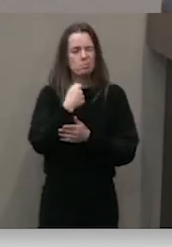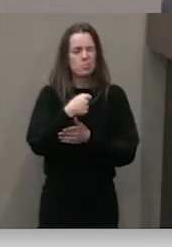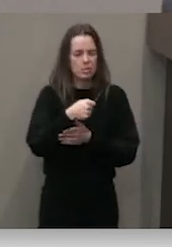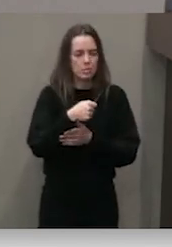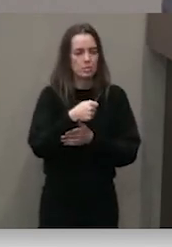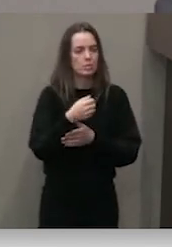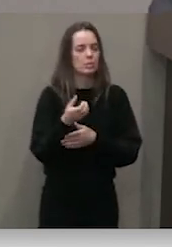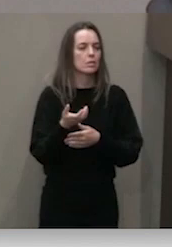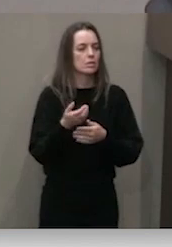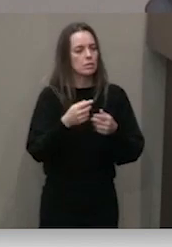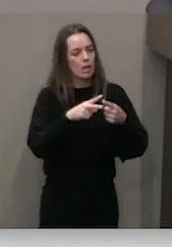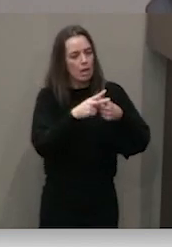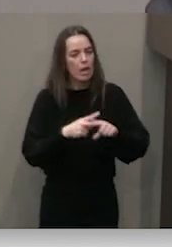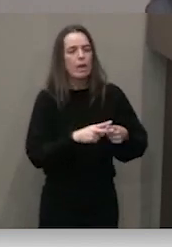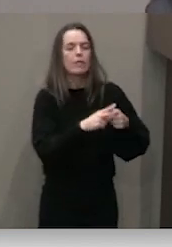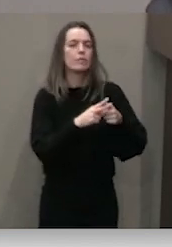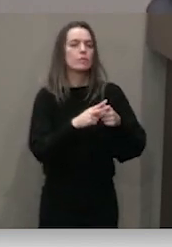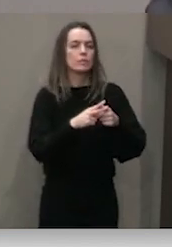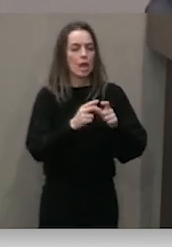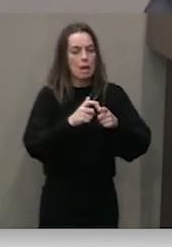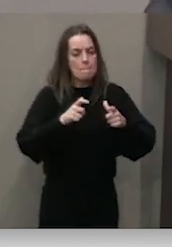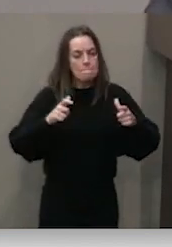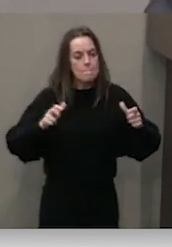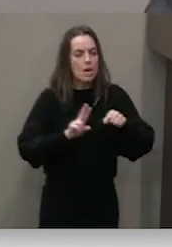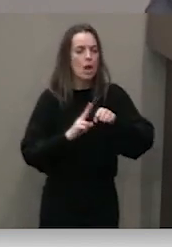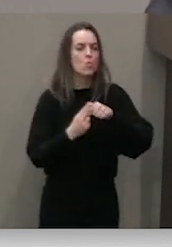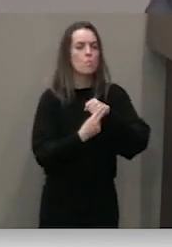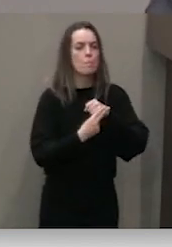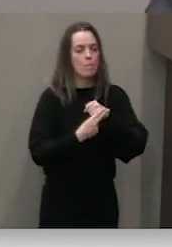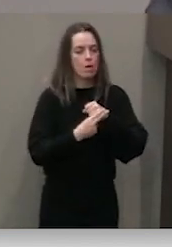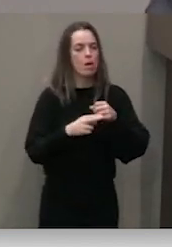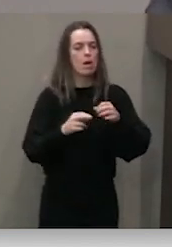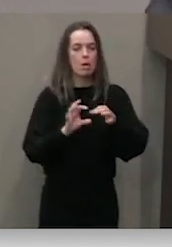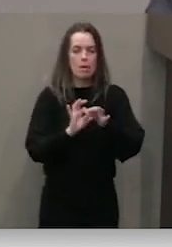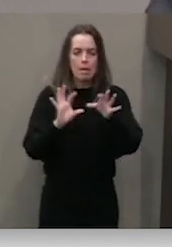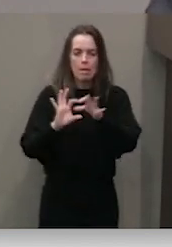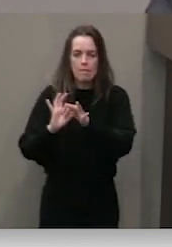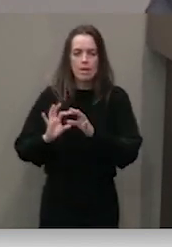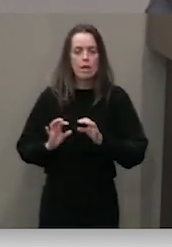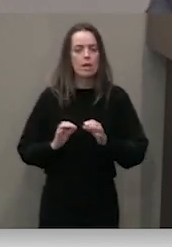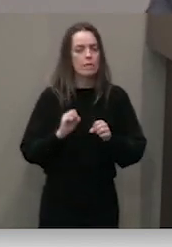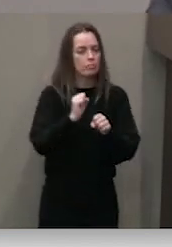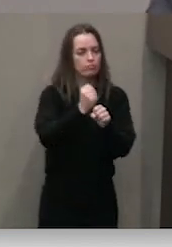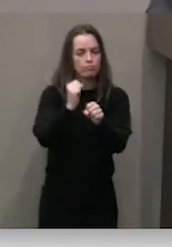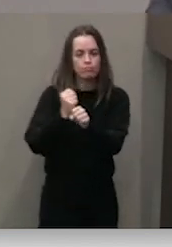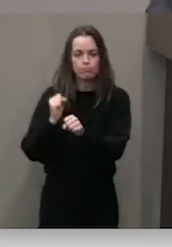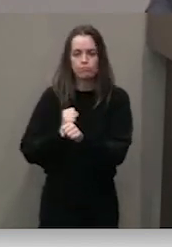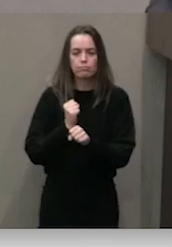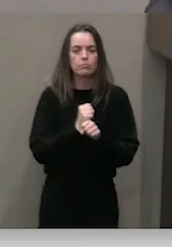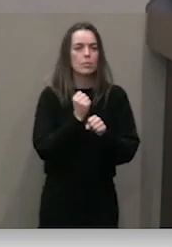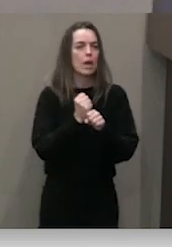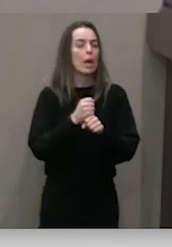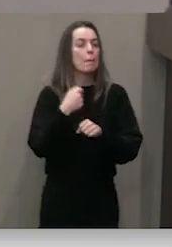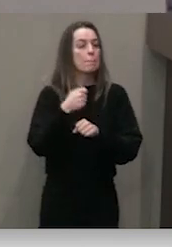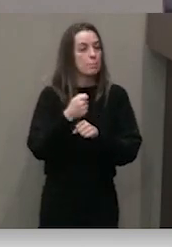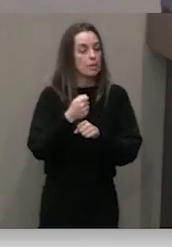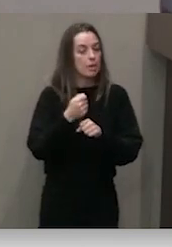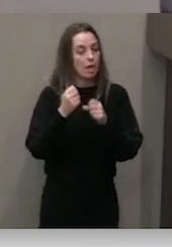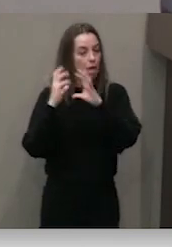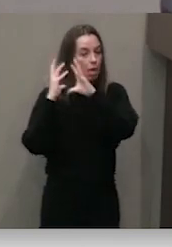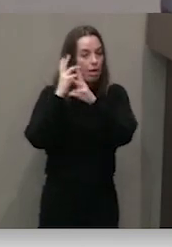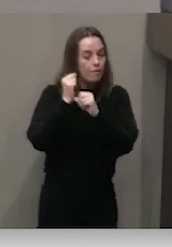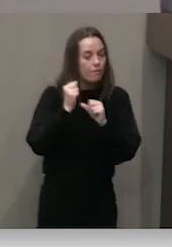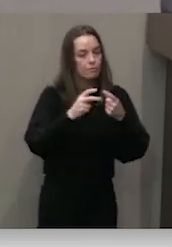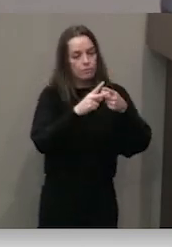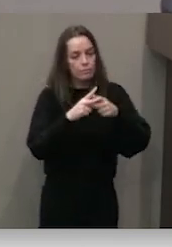território urbano para poder permitir a construção, a ocupação, a gente precisa revisar alguns usos que daqui a pouco hoje estão proibidos